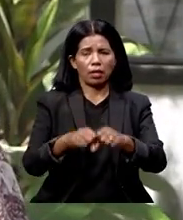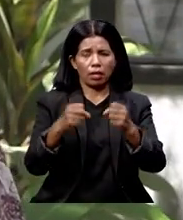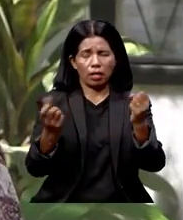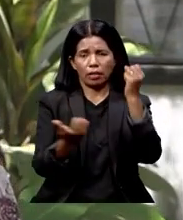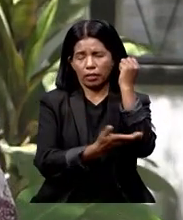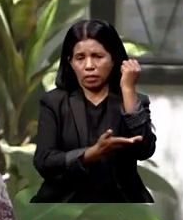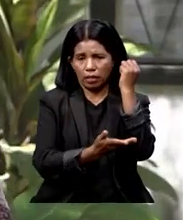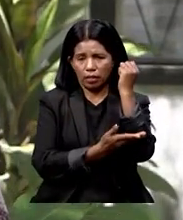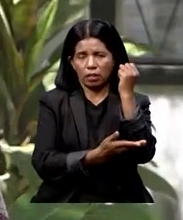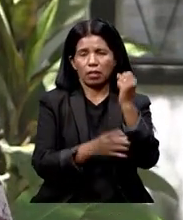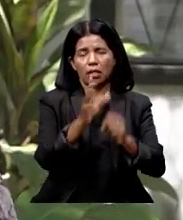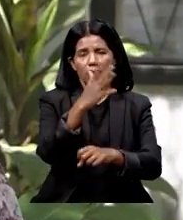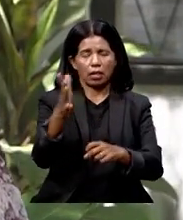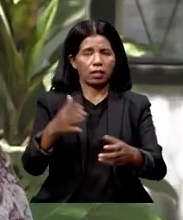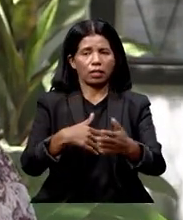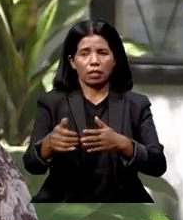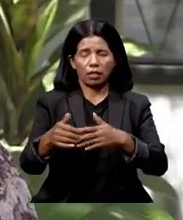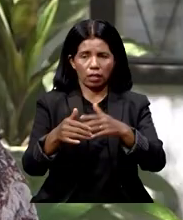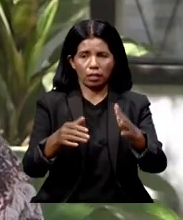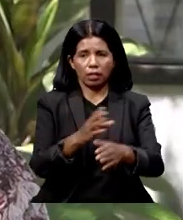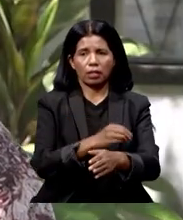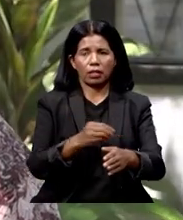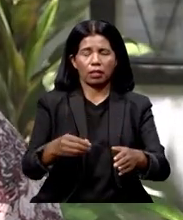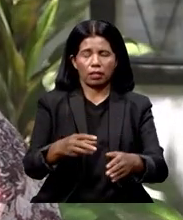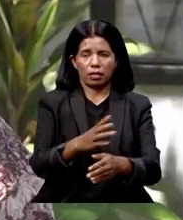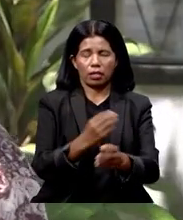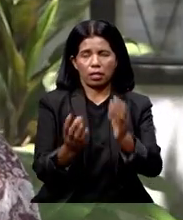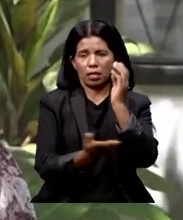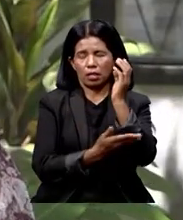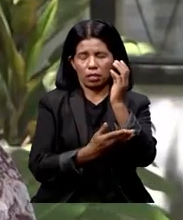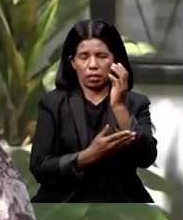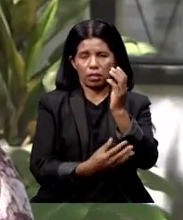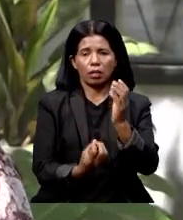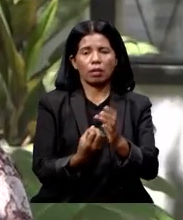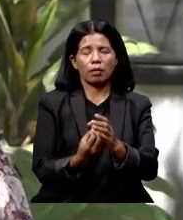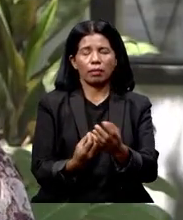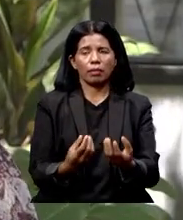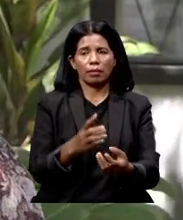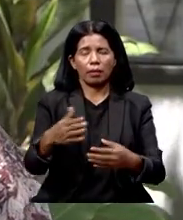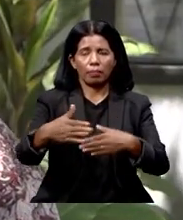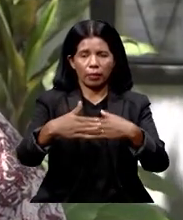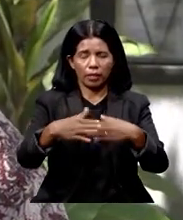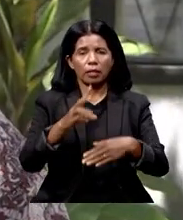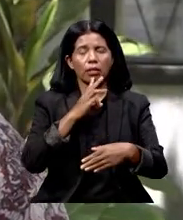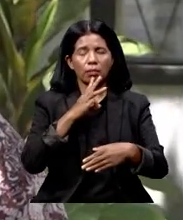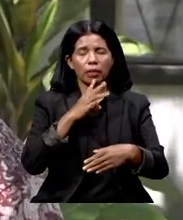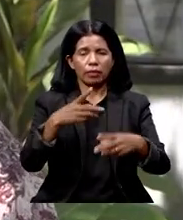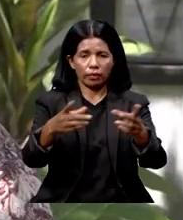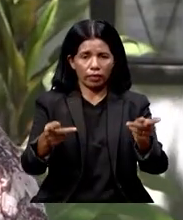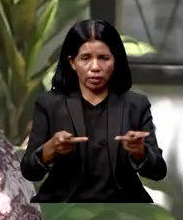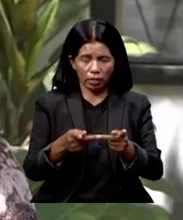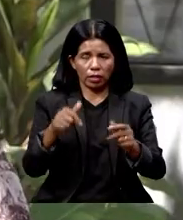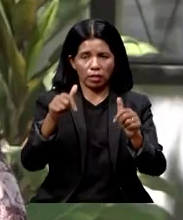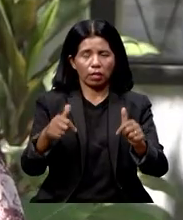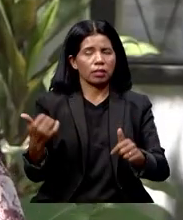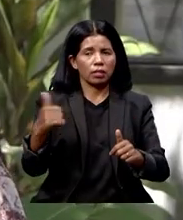o oho, a ihuri serne be muris besi bematan ne, Bemoris, a honune, a